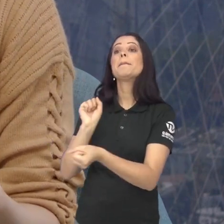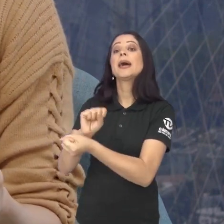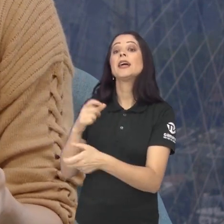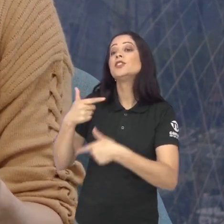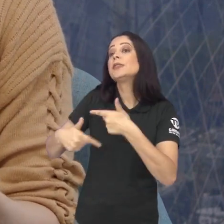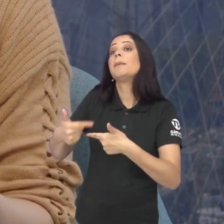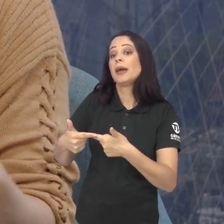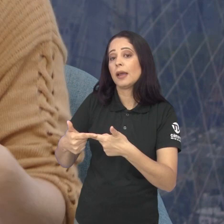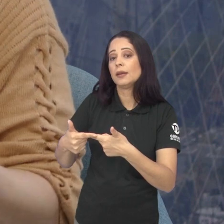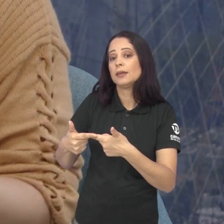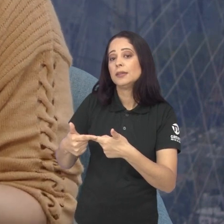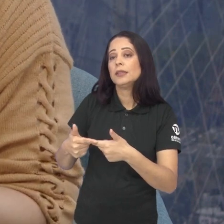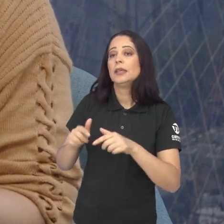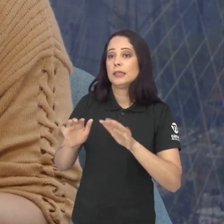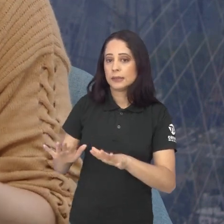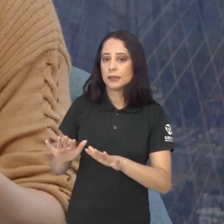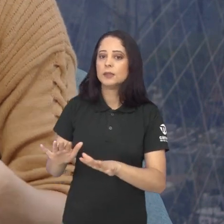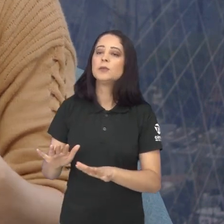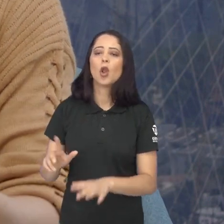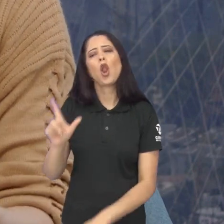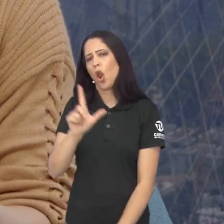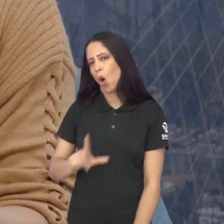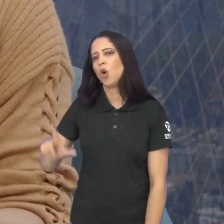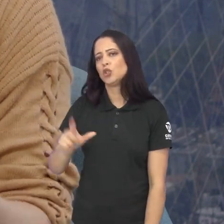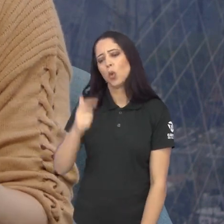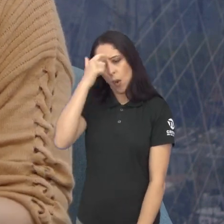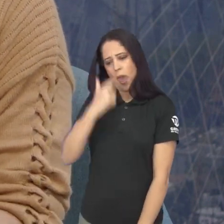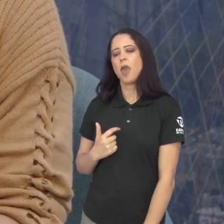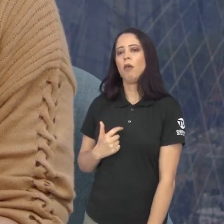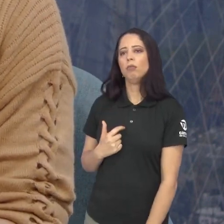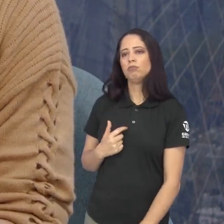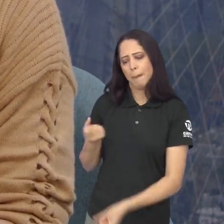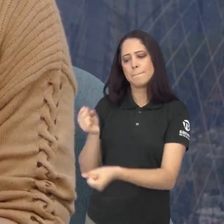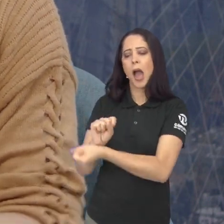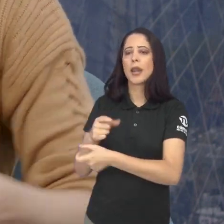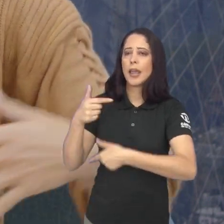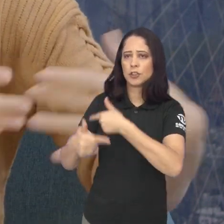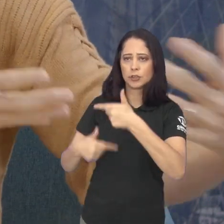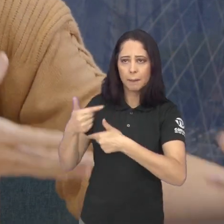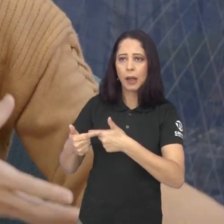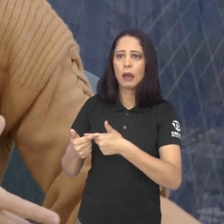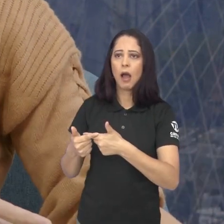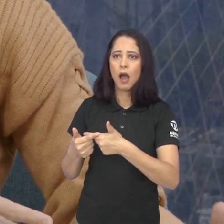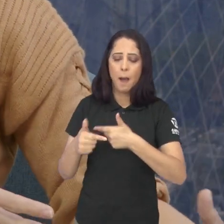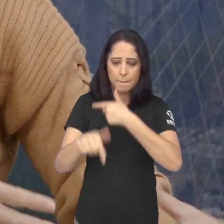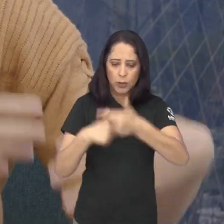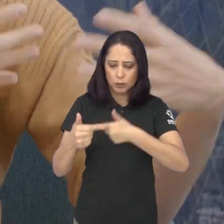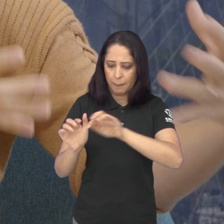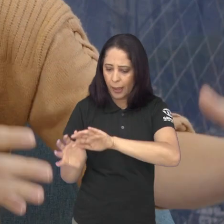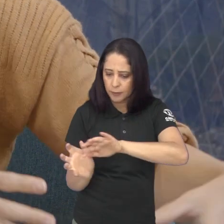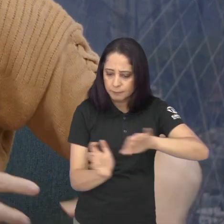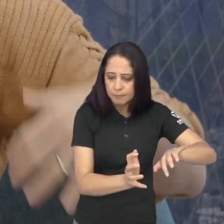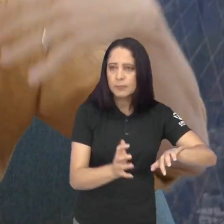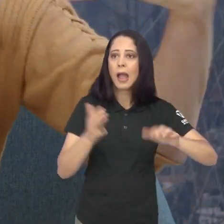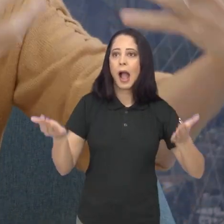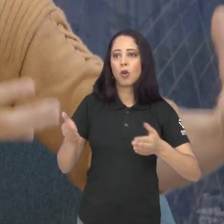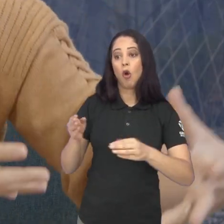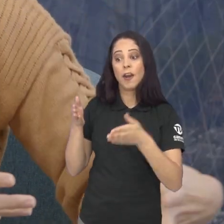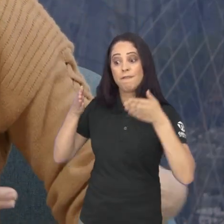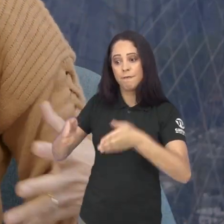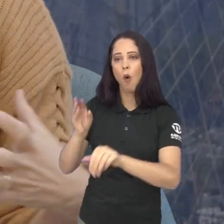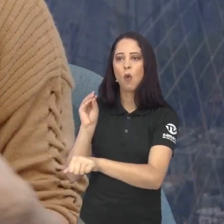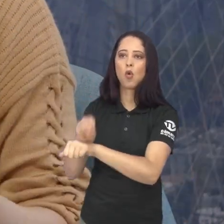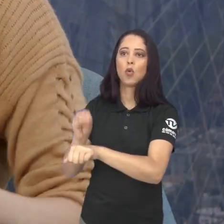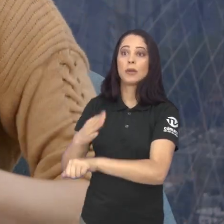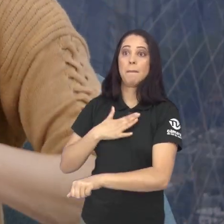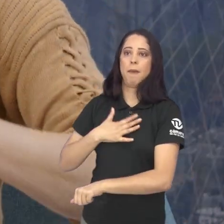óbvio. Né, pra gente, pelo menos, foi óbvio que a escolha foi minha, né? Meu marido continuou trabalhando, sendo o maior